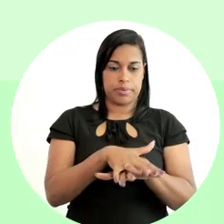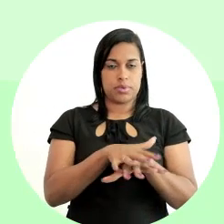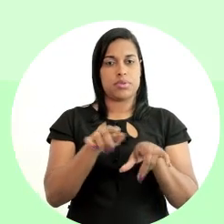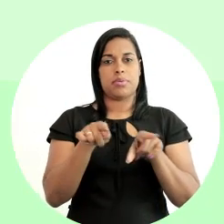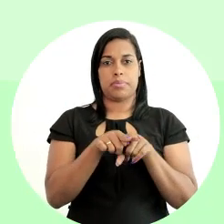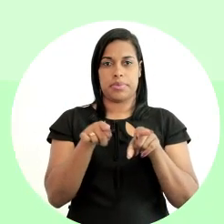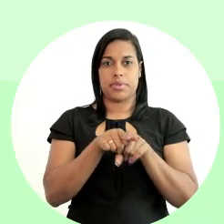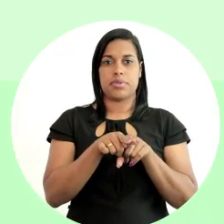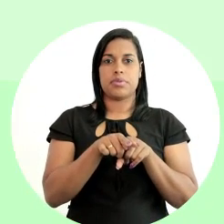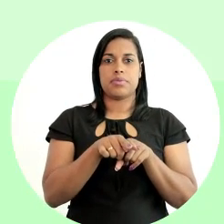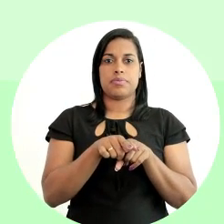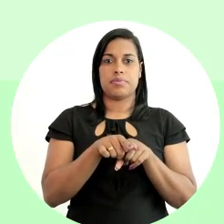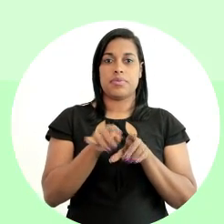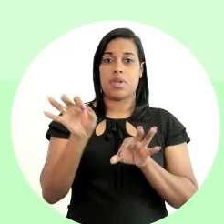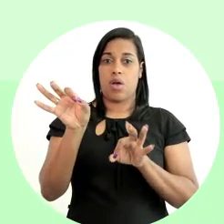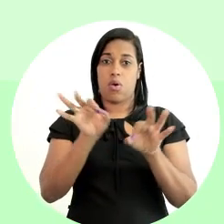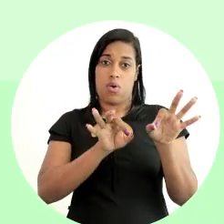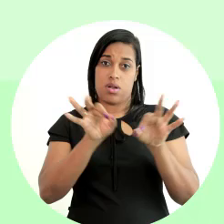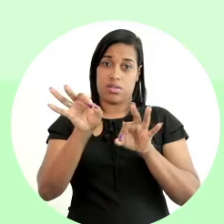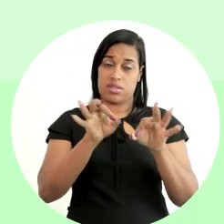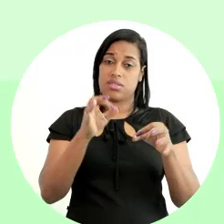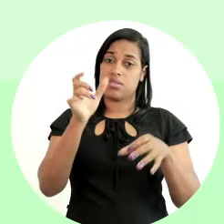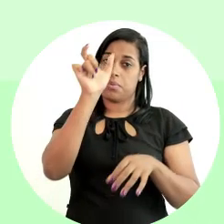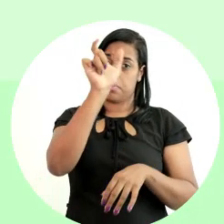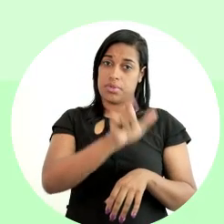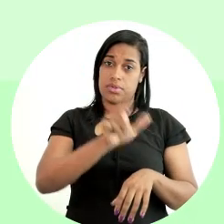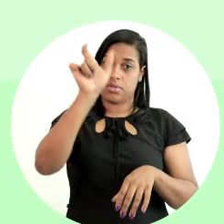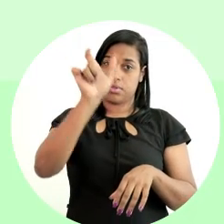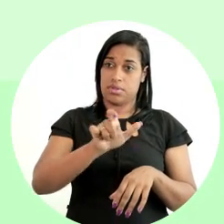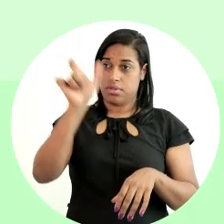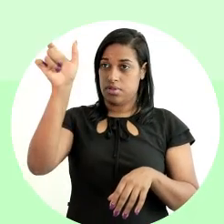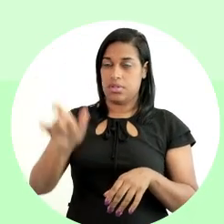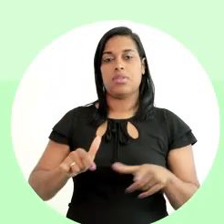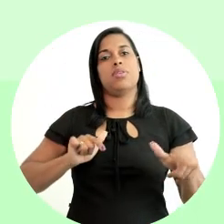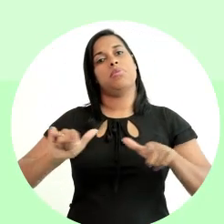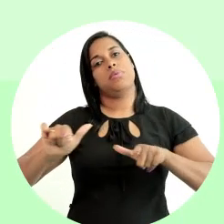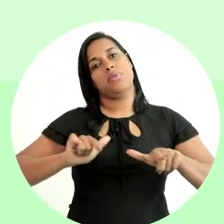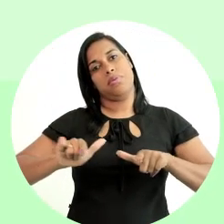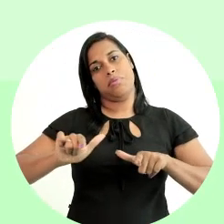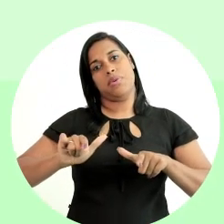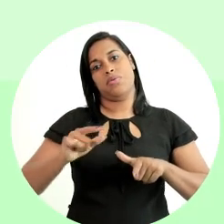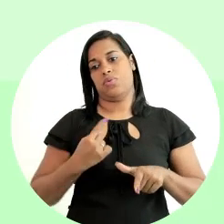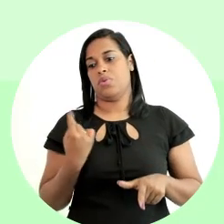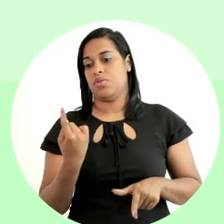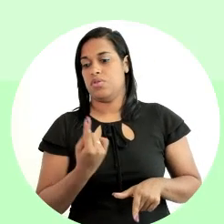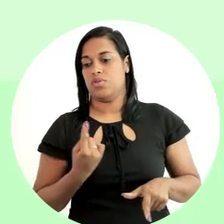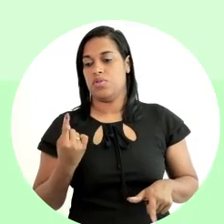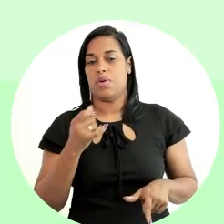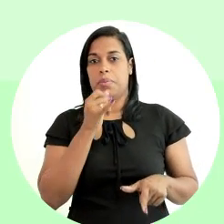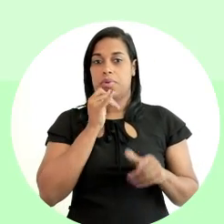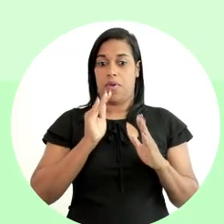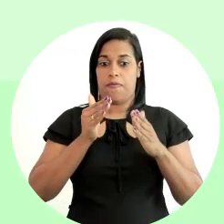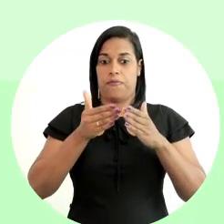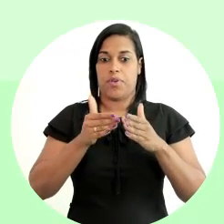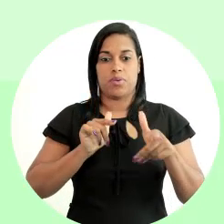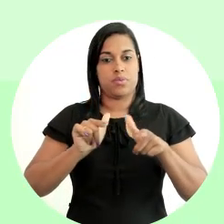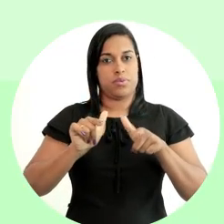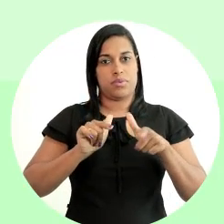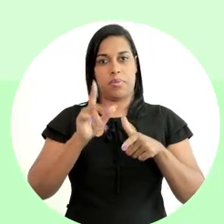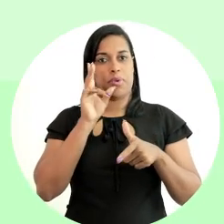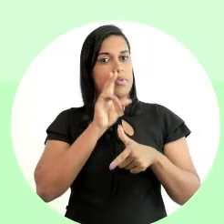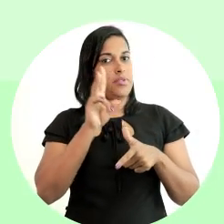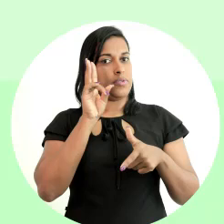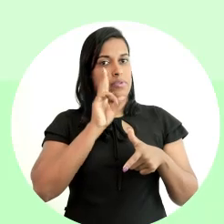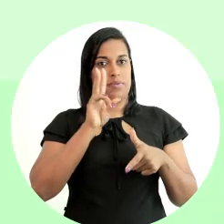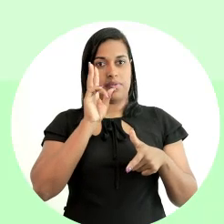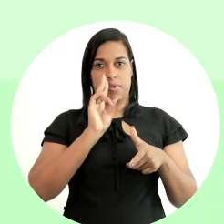aluno, a preparação para a cidadania e para o trabalho. Então não é apenas o foco no trabalho como a